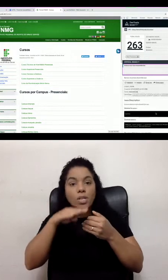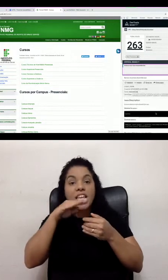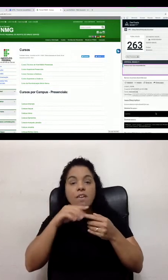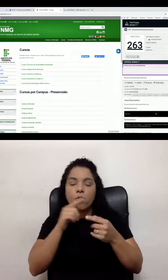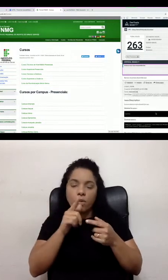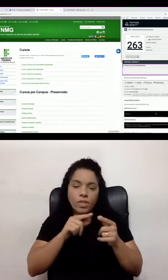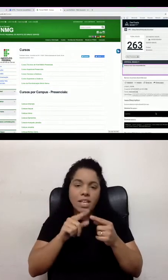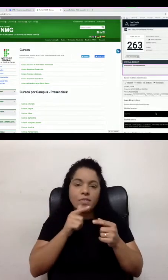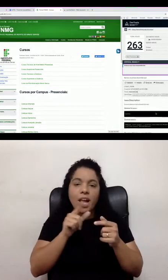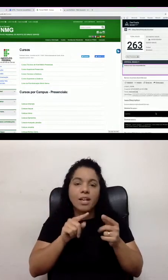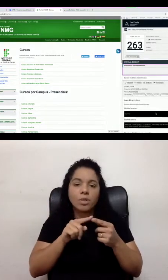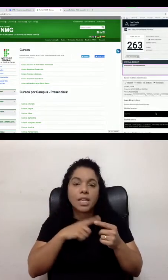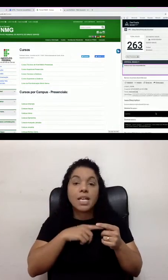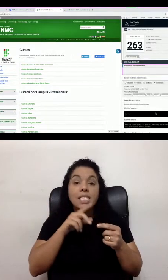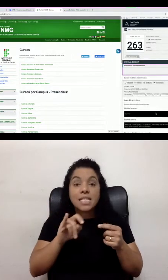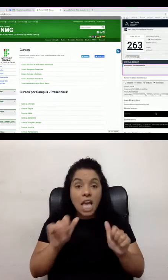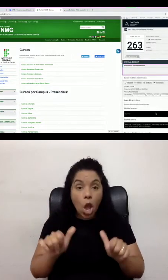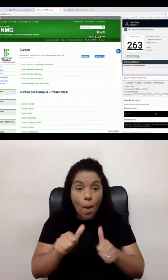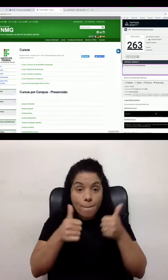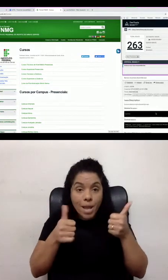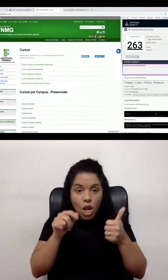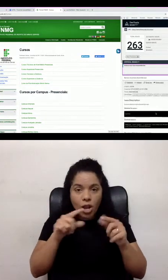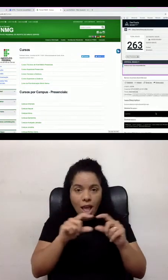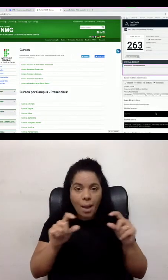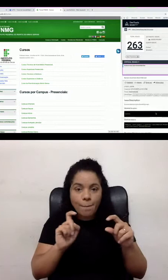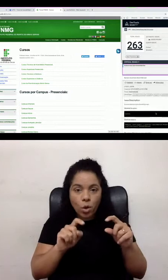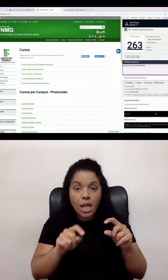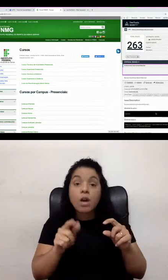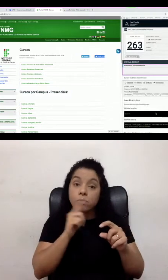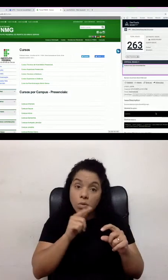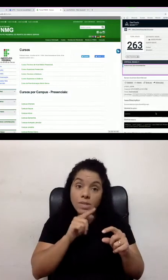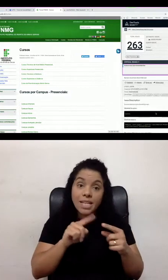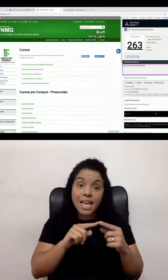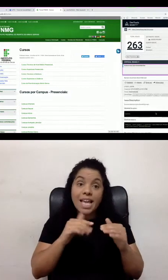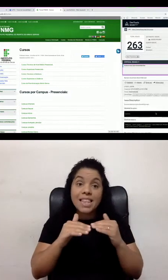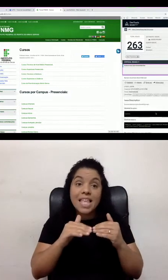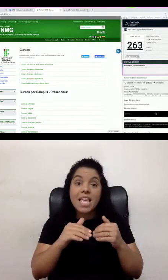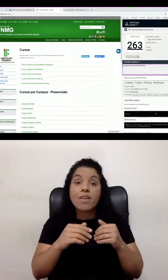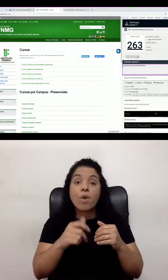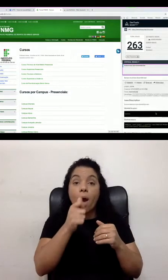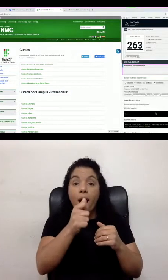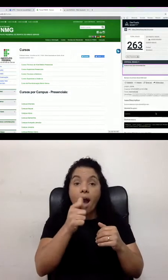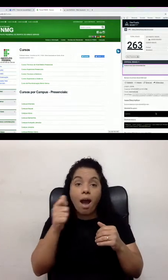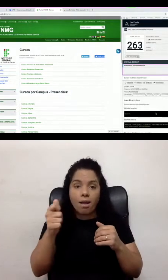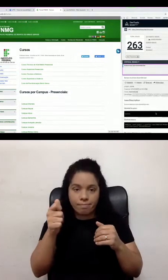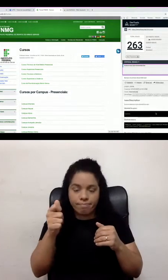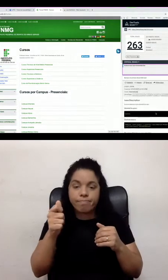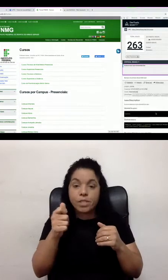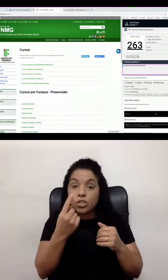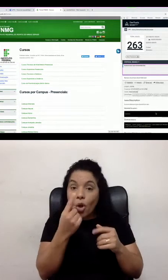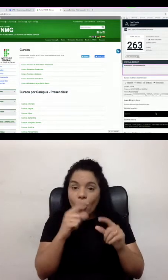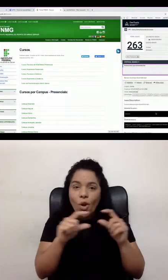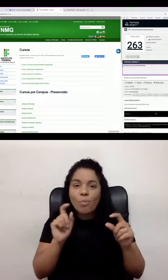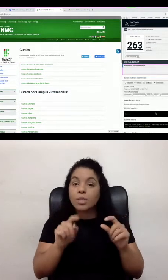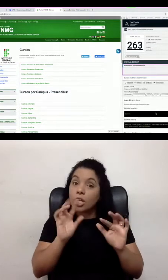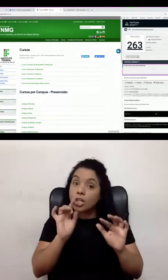Então, se eu melhorar esse botão, eu já vou conseguir chegar no nível 2A, só com esse botão, tá, gente? Não é com o site